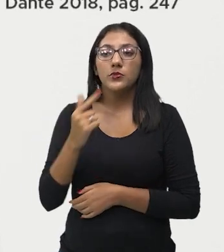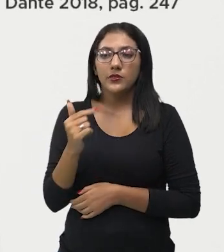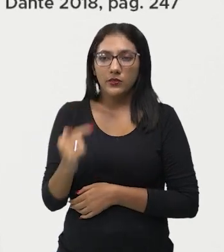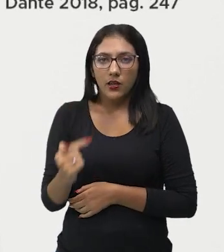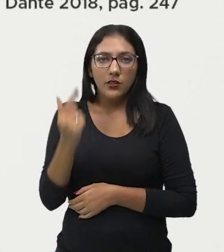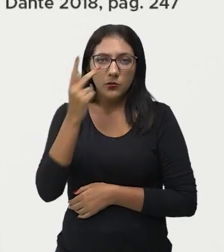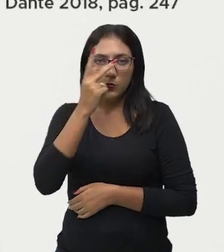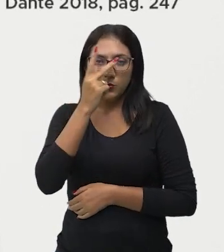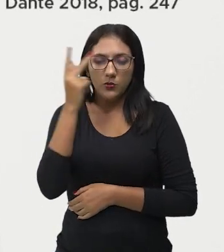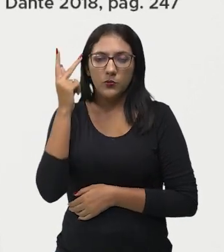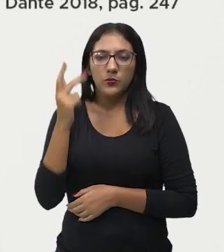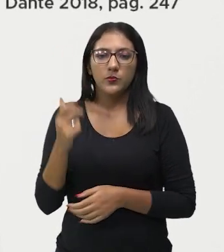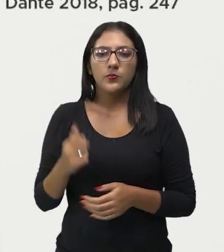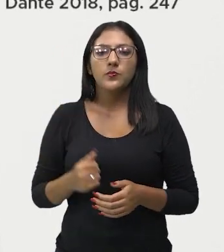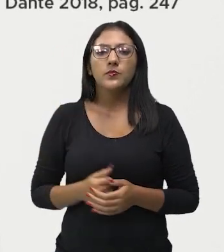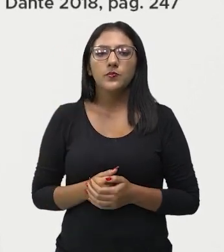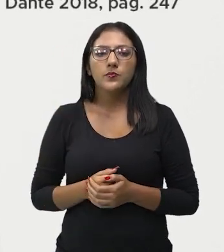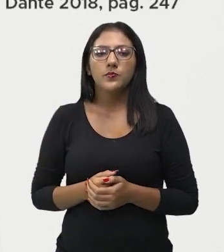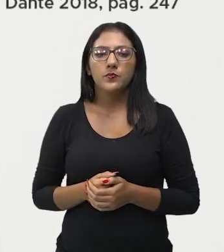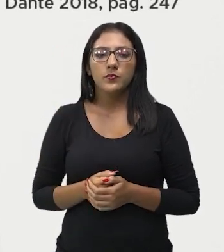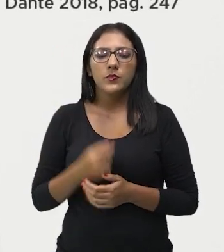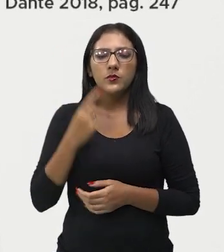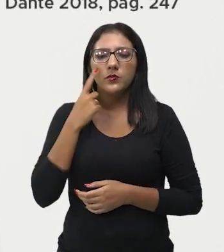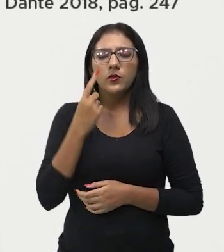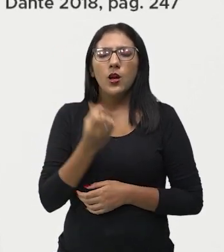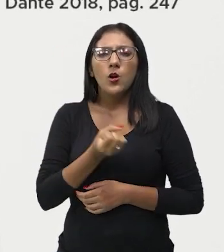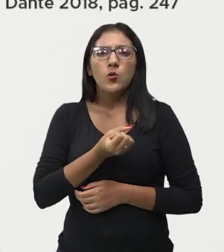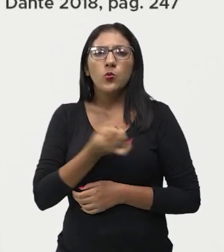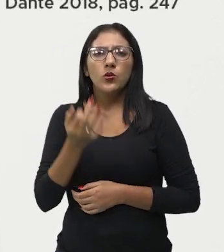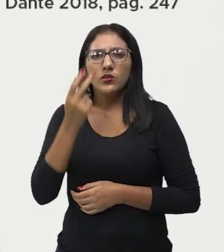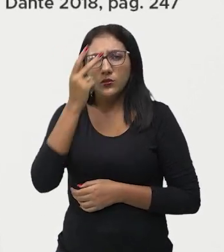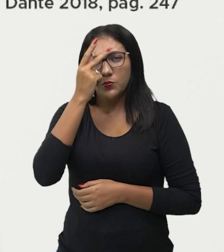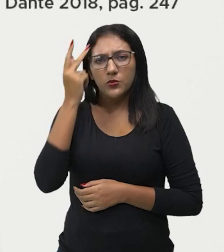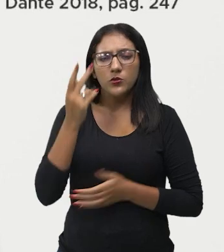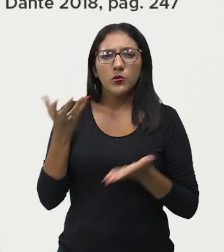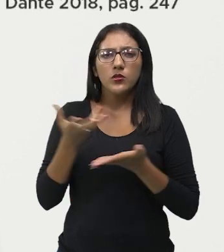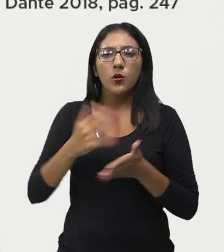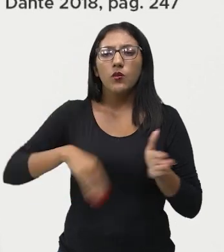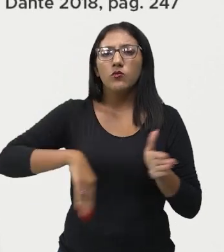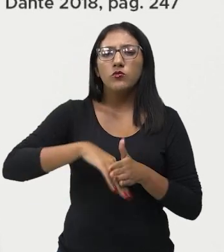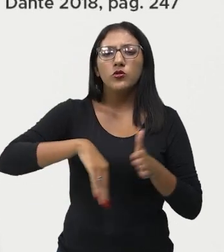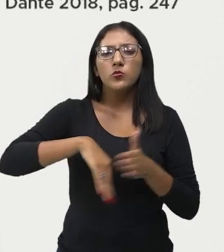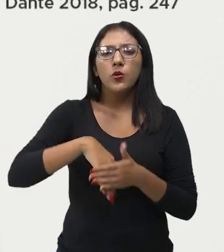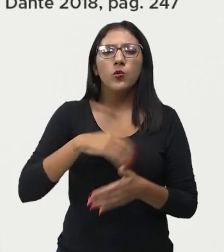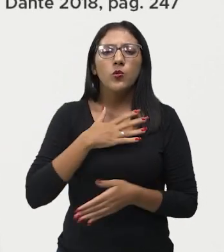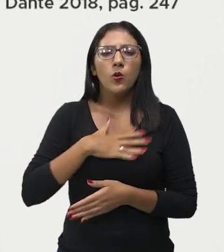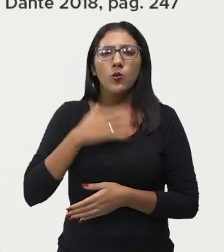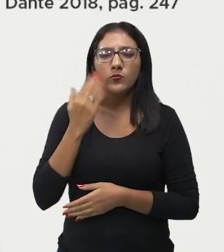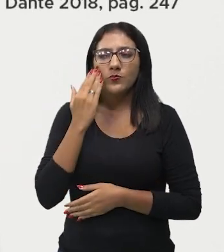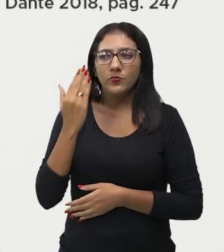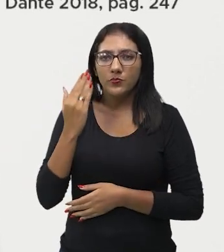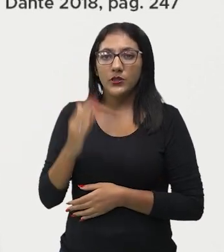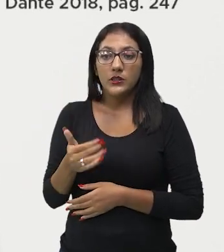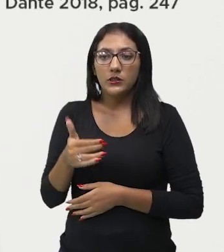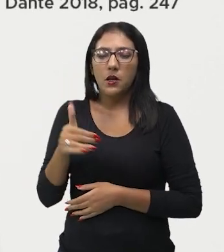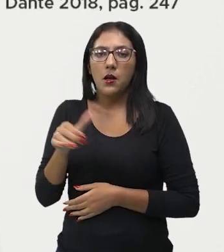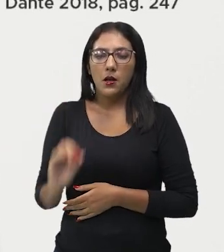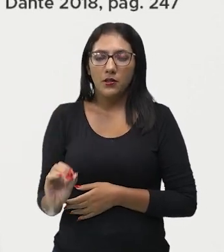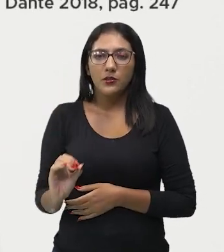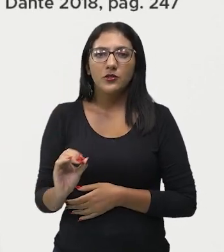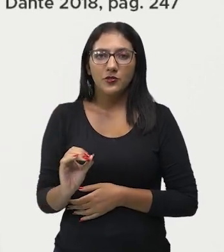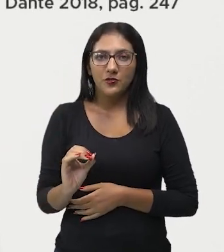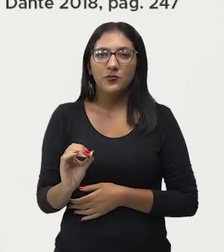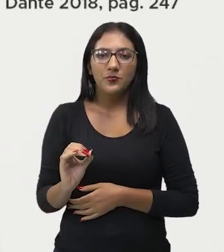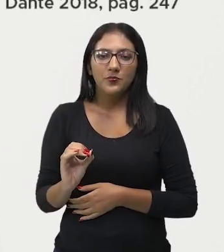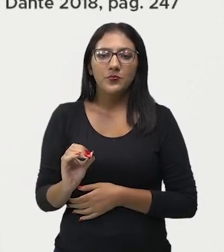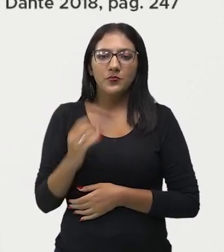7, tá bom? Depois, quantas pessoas responderam futebol? 10 pessoas responderam futebol. Então, a frequência